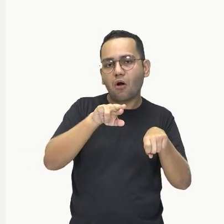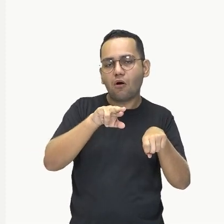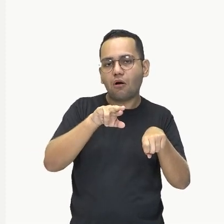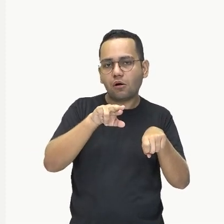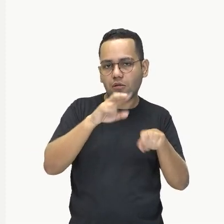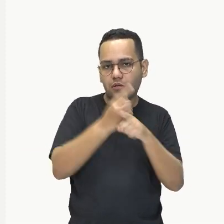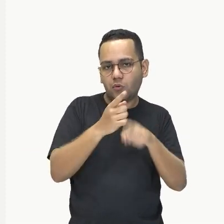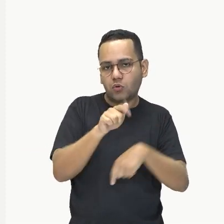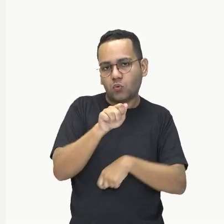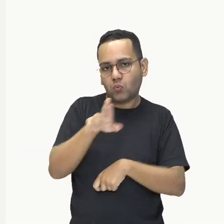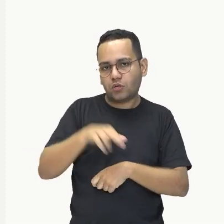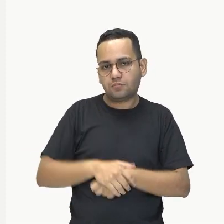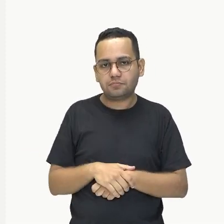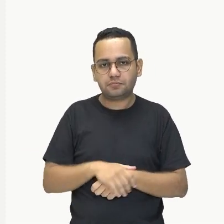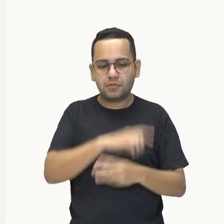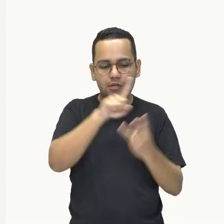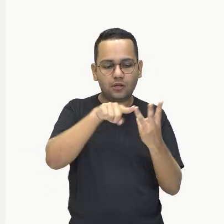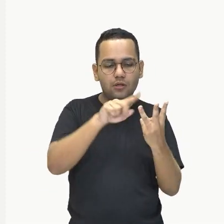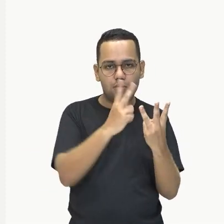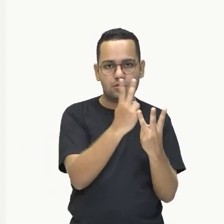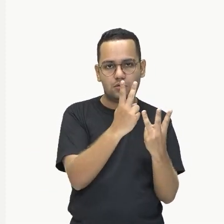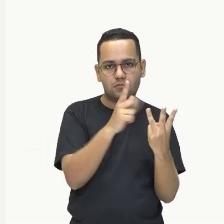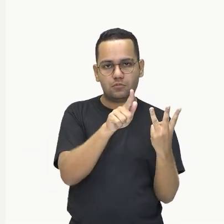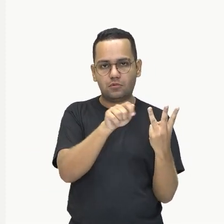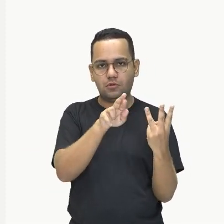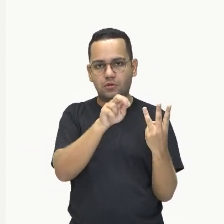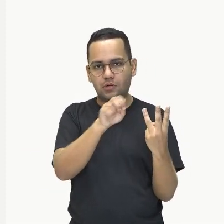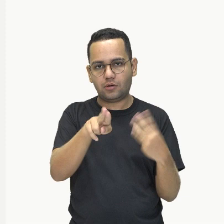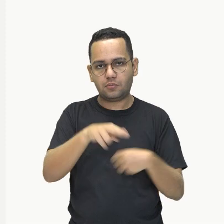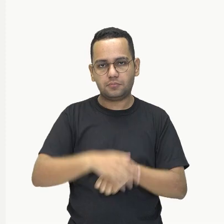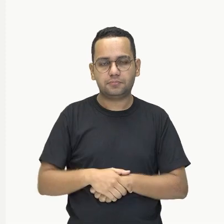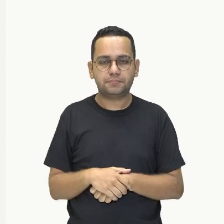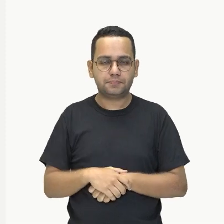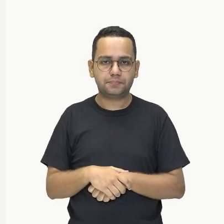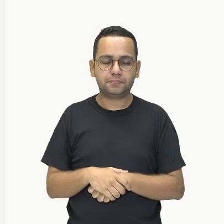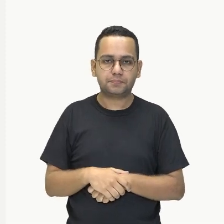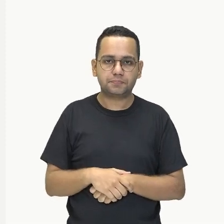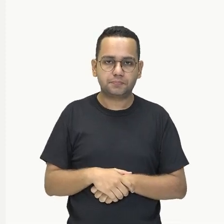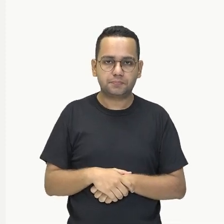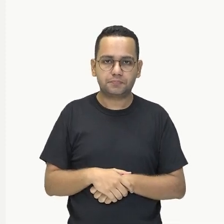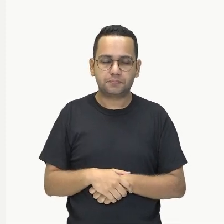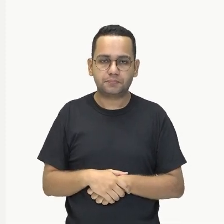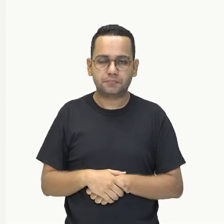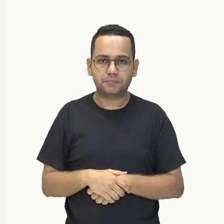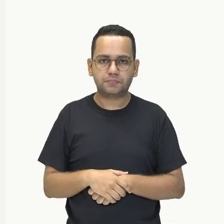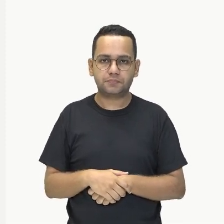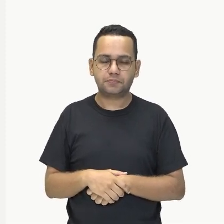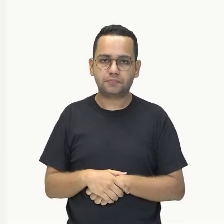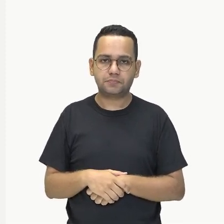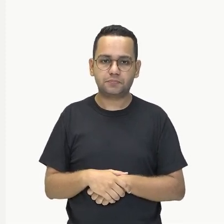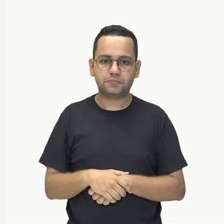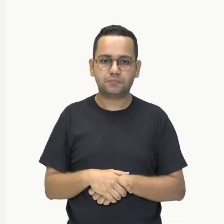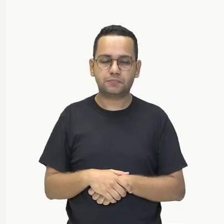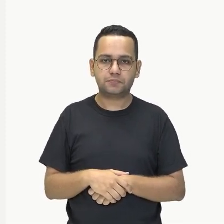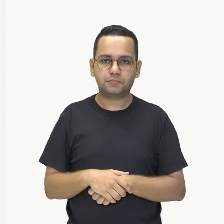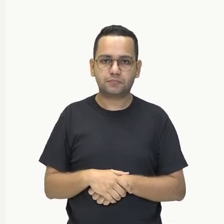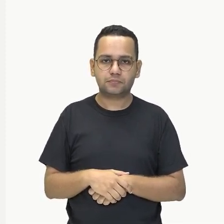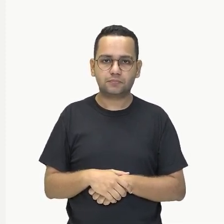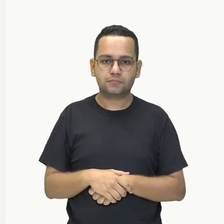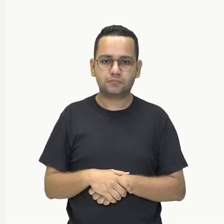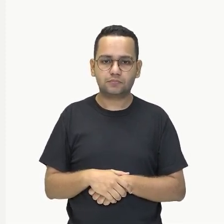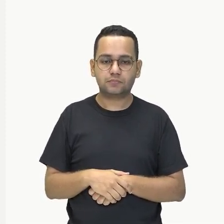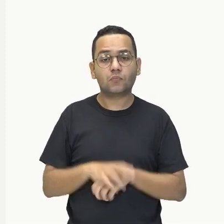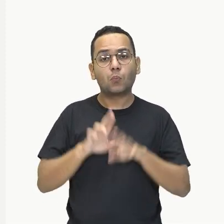é segundo grau. Tá bom? Então, logicamente, né? O